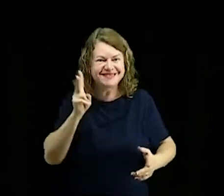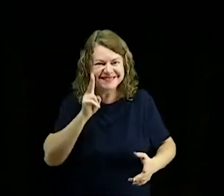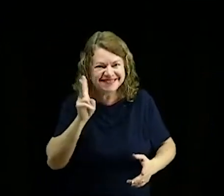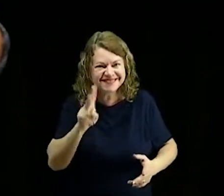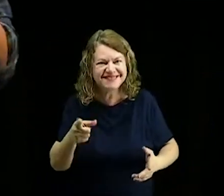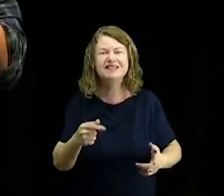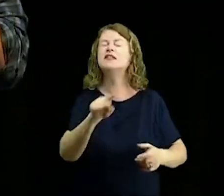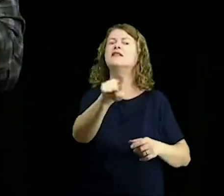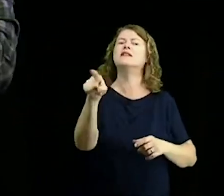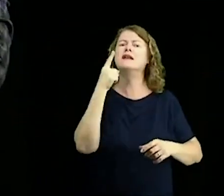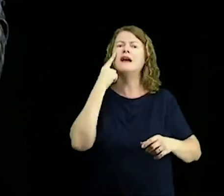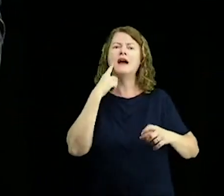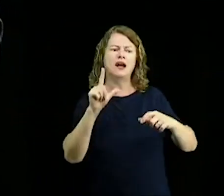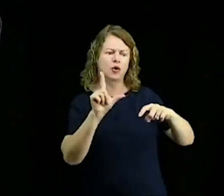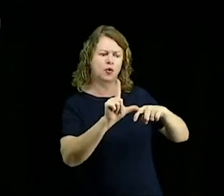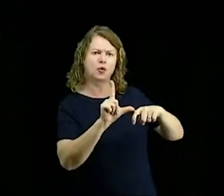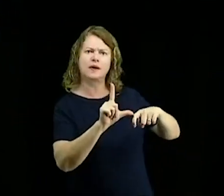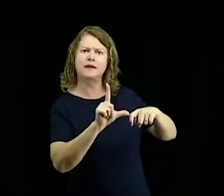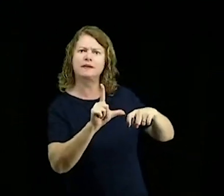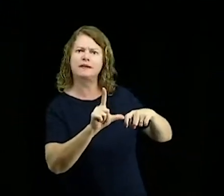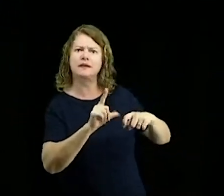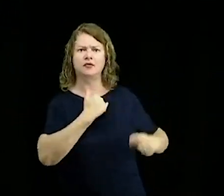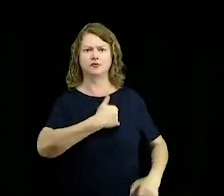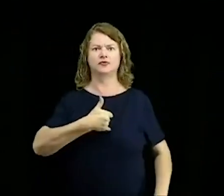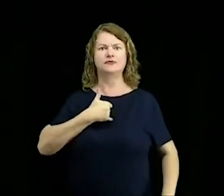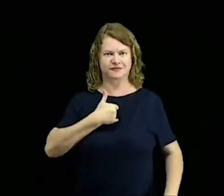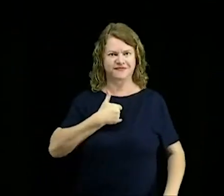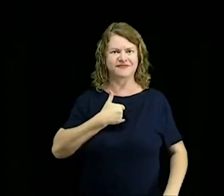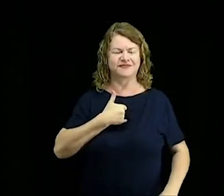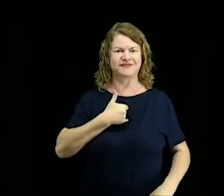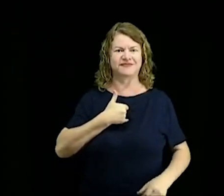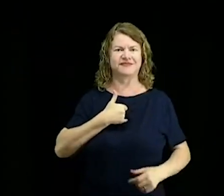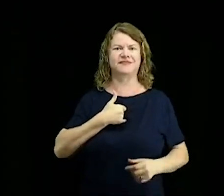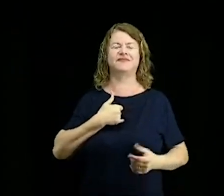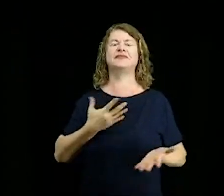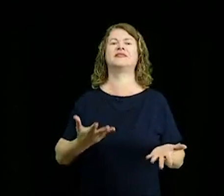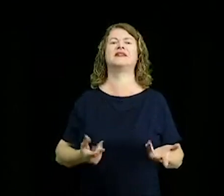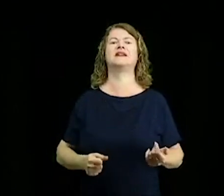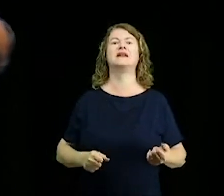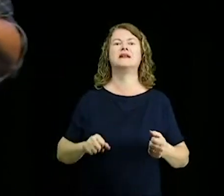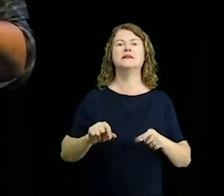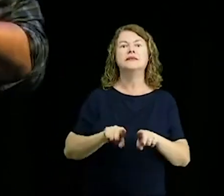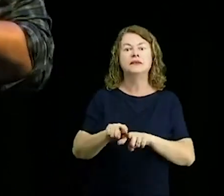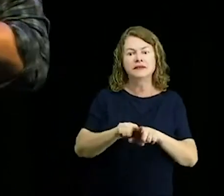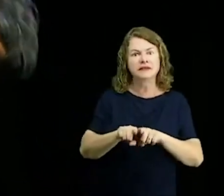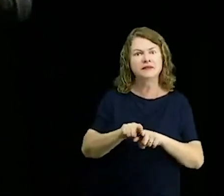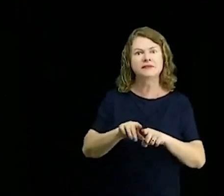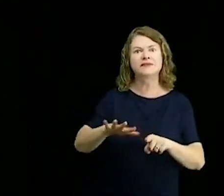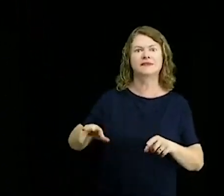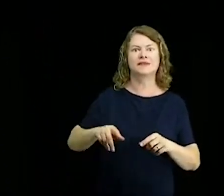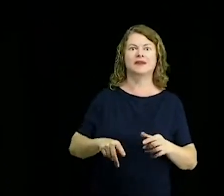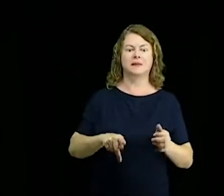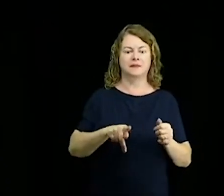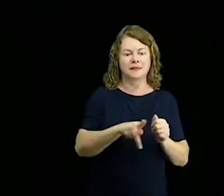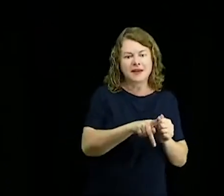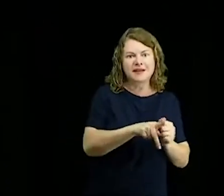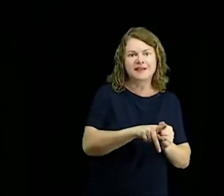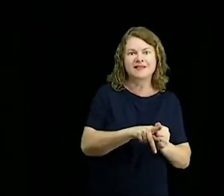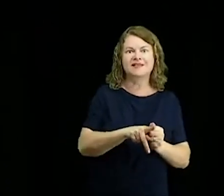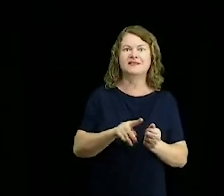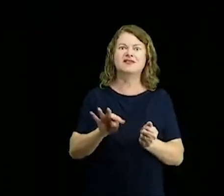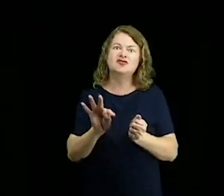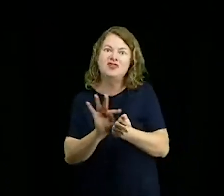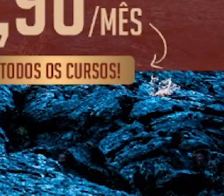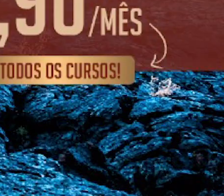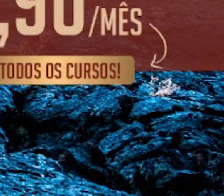Lucas e também João, quando os filhos, os irmãos, né, Pedro, Tiago, João estão